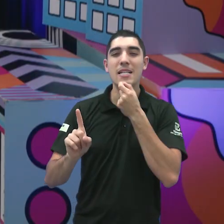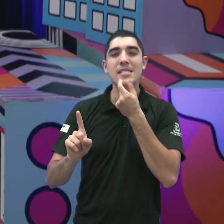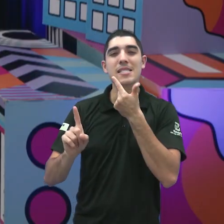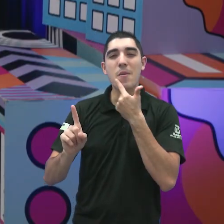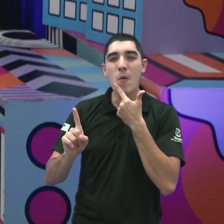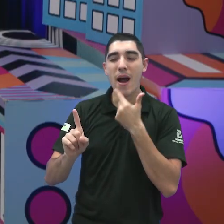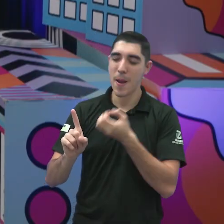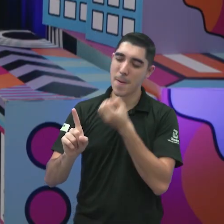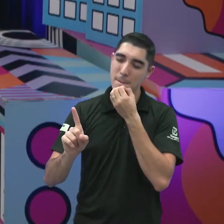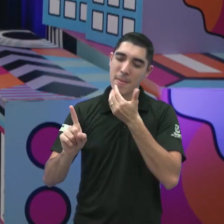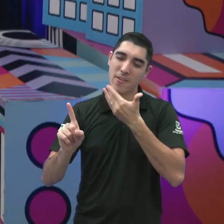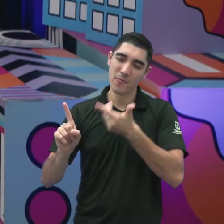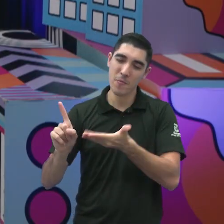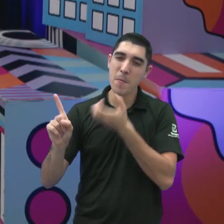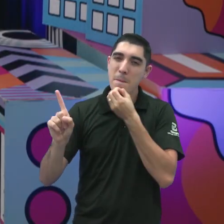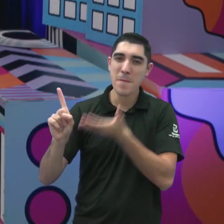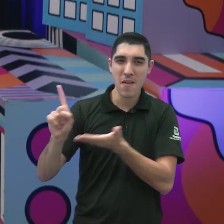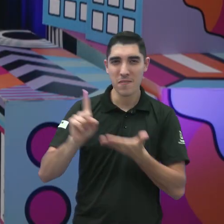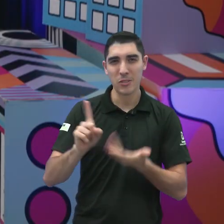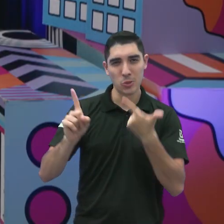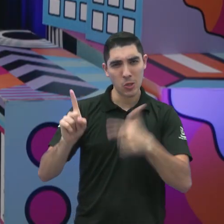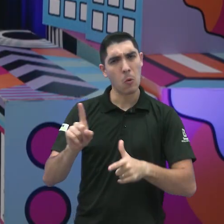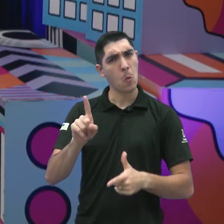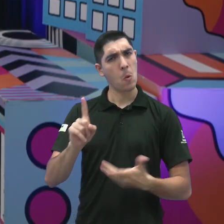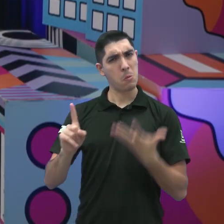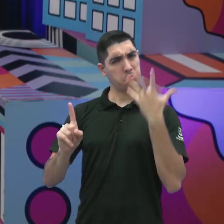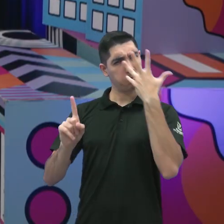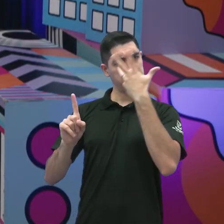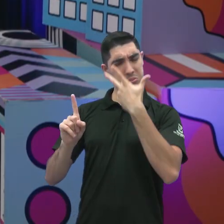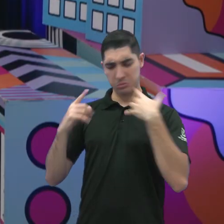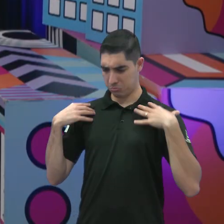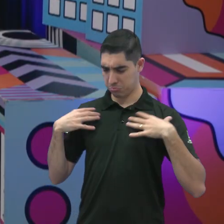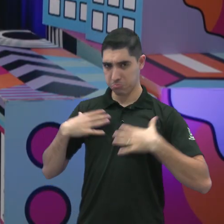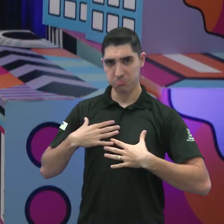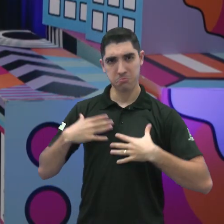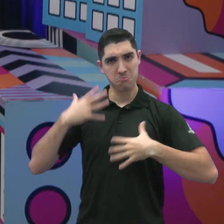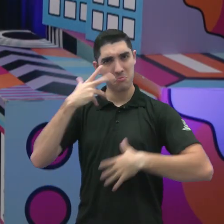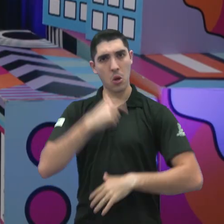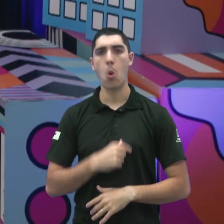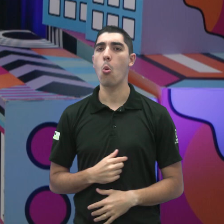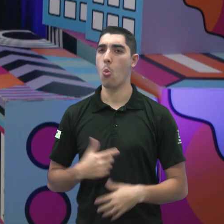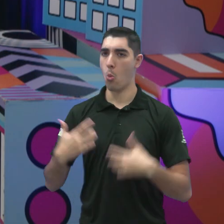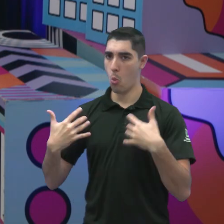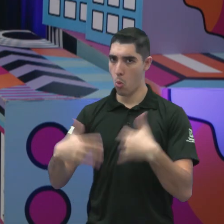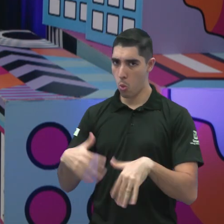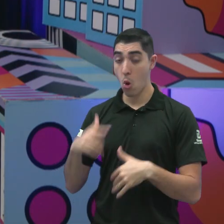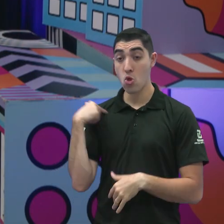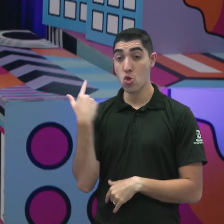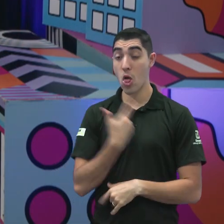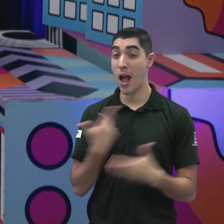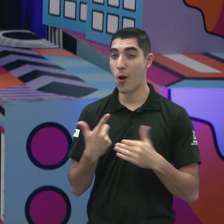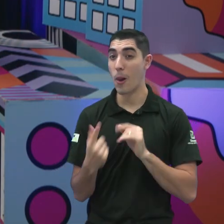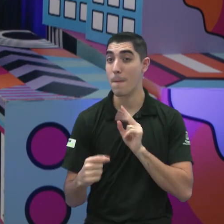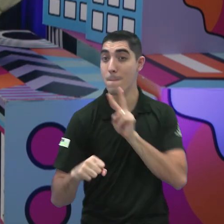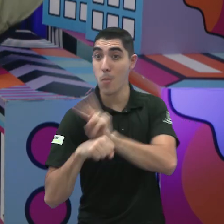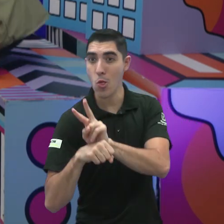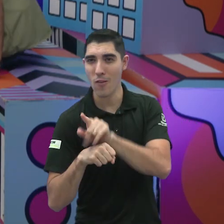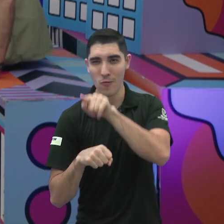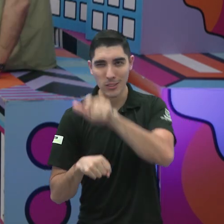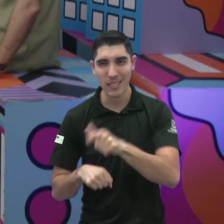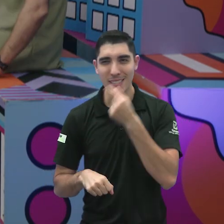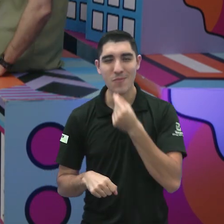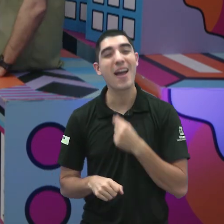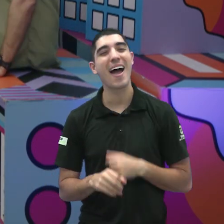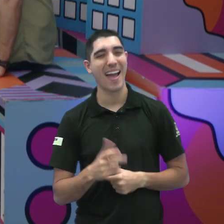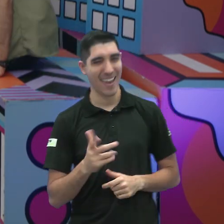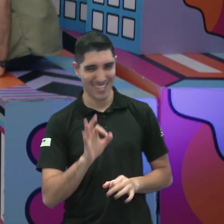Strazer. Seja muito bem-vindo mais uma vez. Que elegância com esse colete. A gente vem proteger você aqui, Samuel. Vamos falar